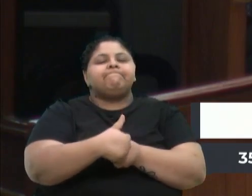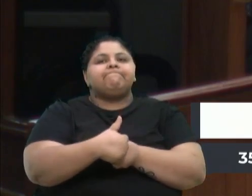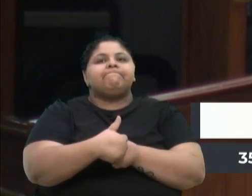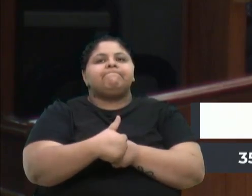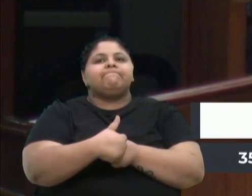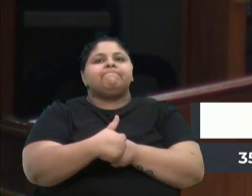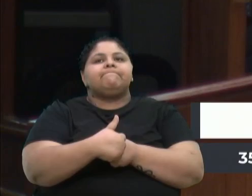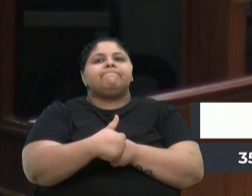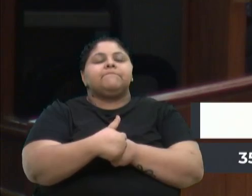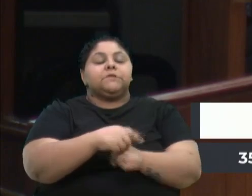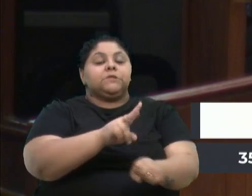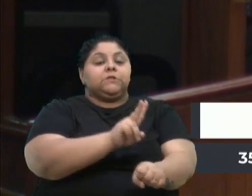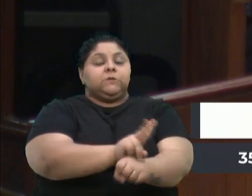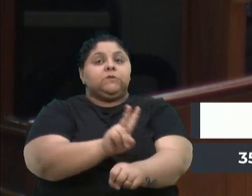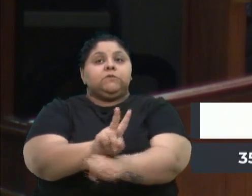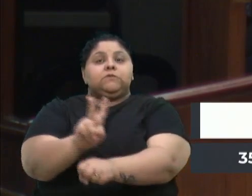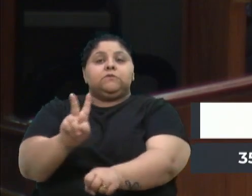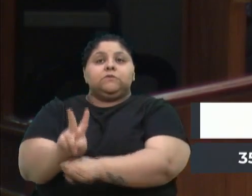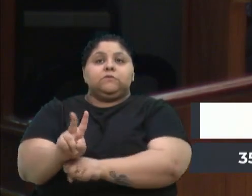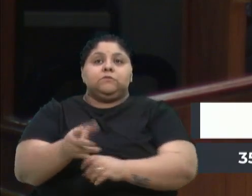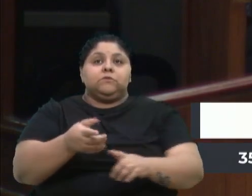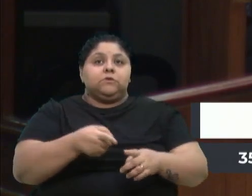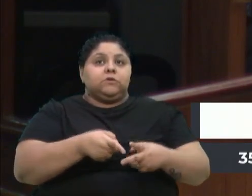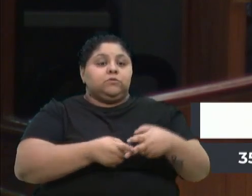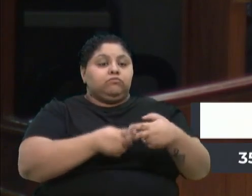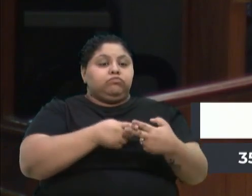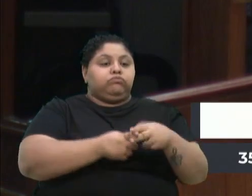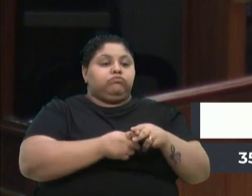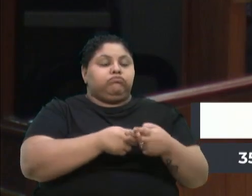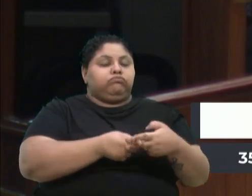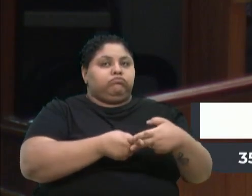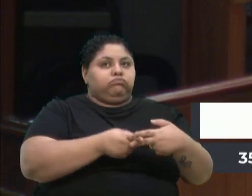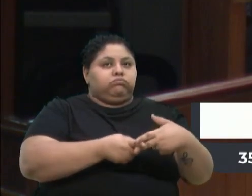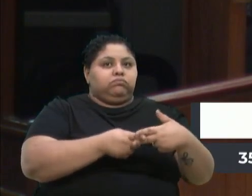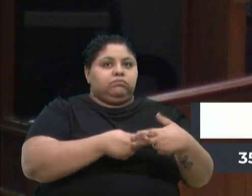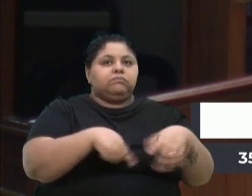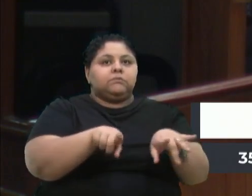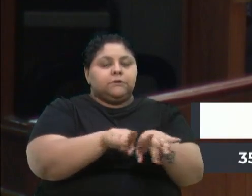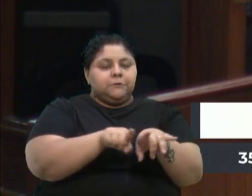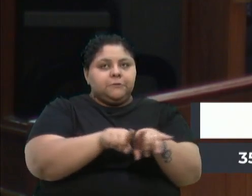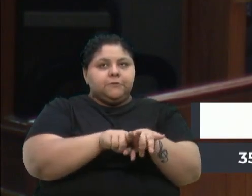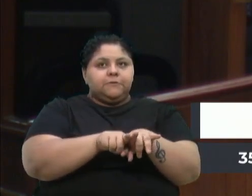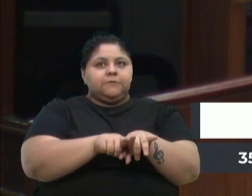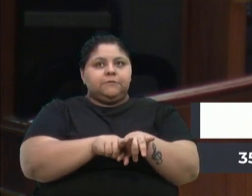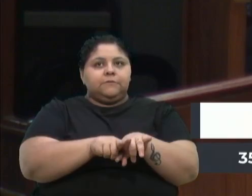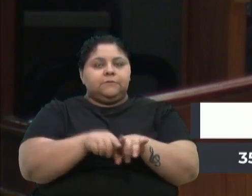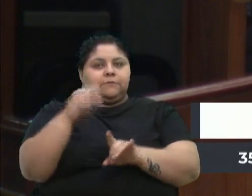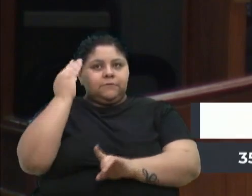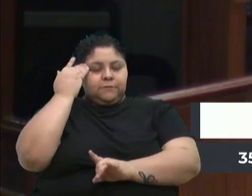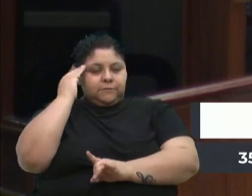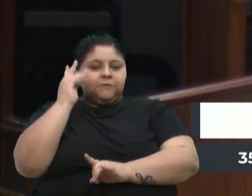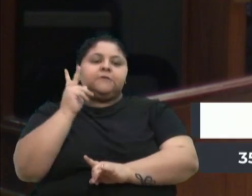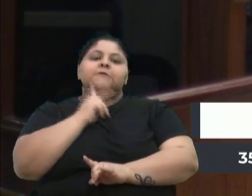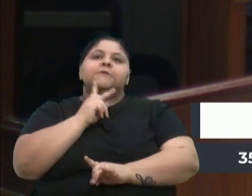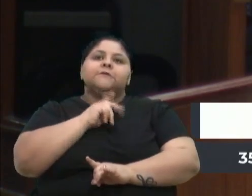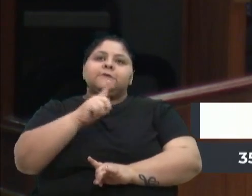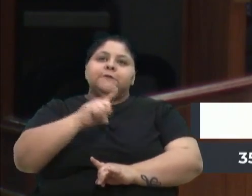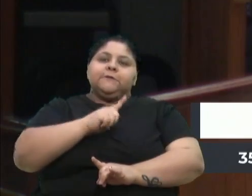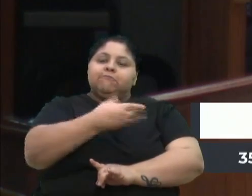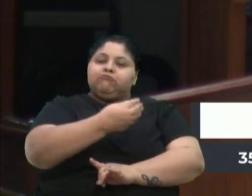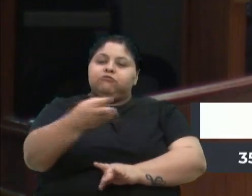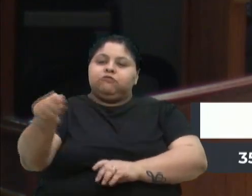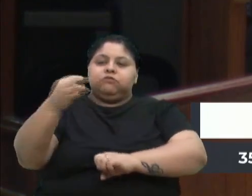da zeladoria, das manutenções. E também sei que o Renato também tem muitas